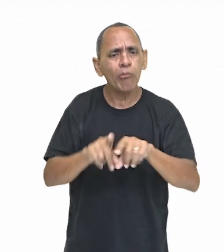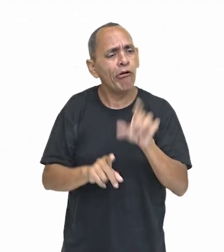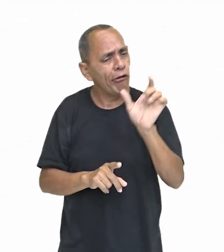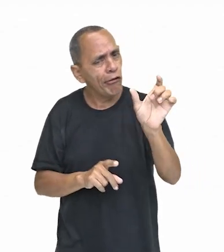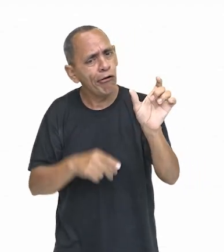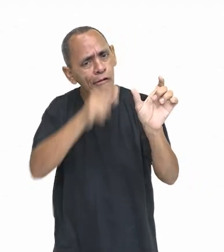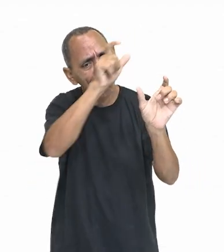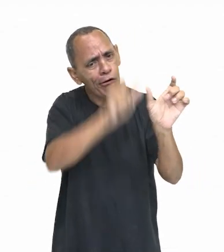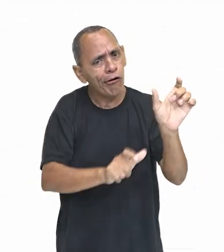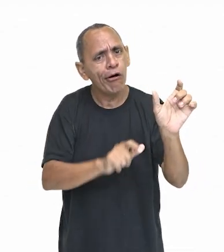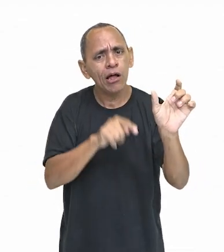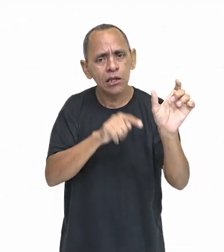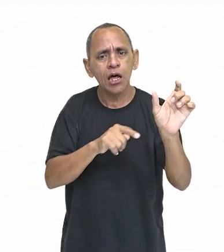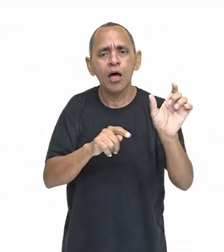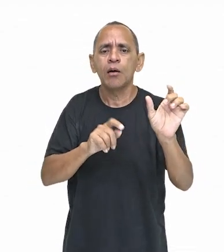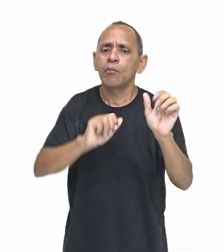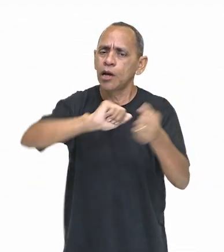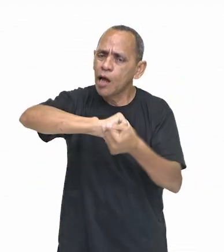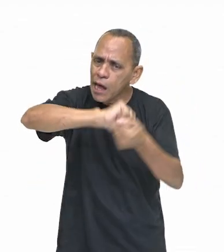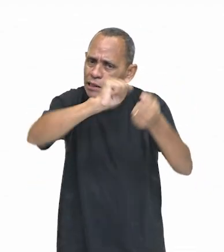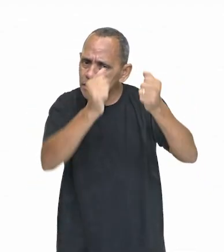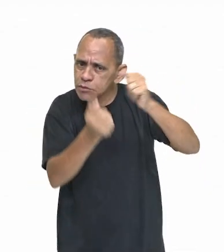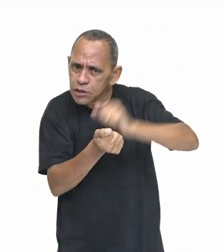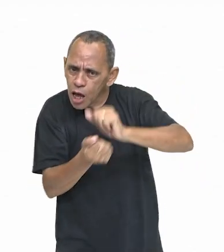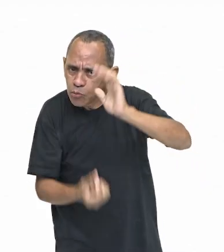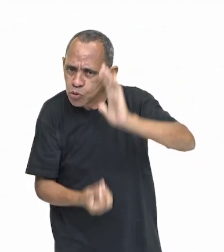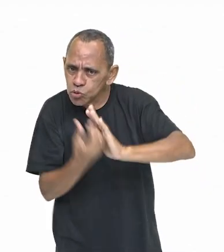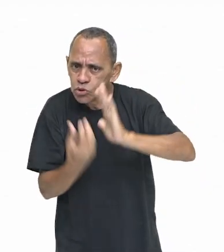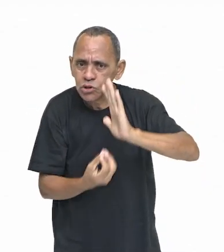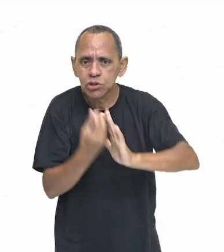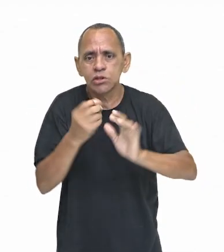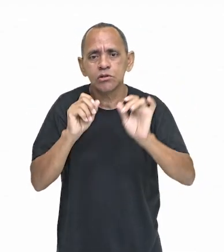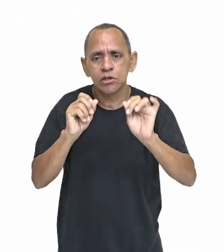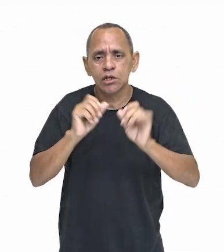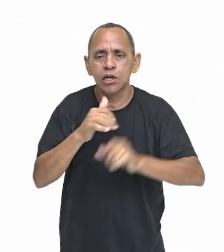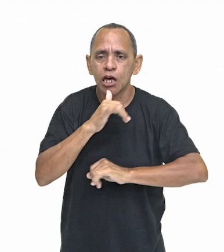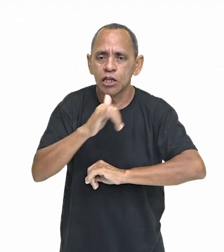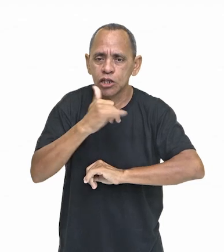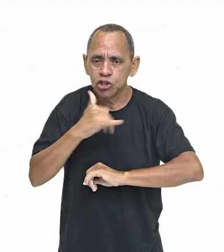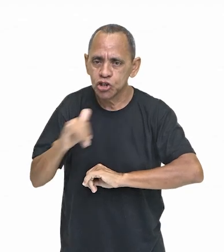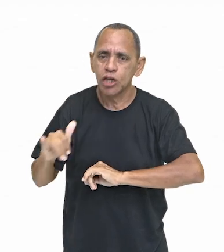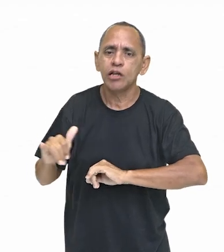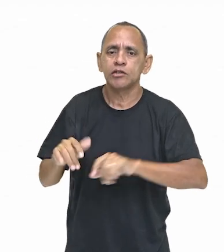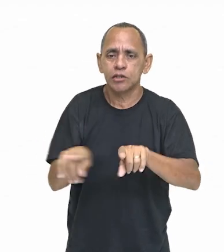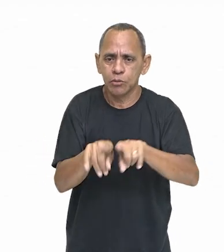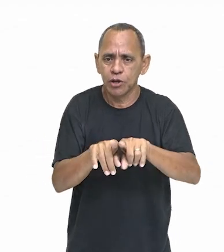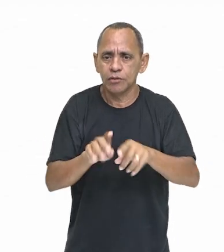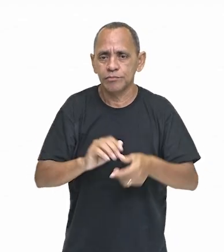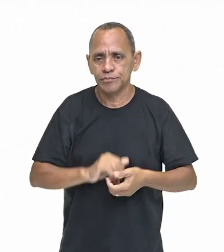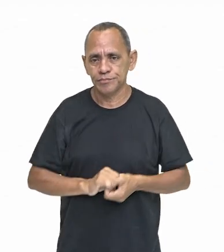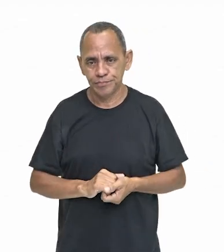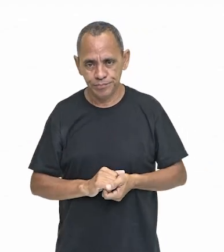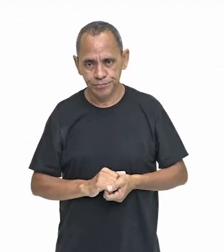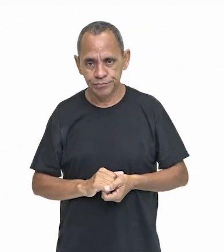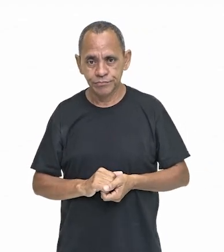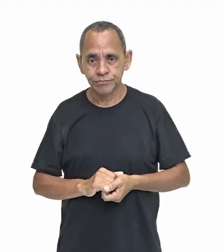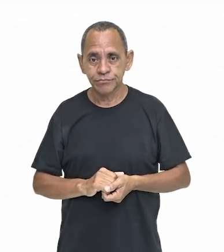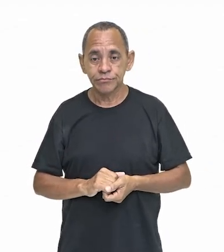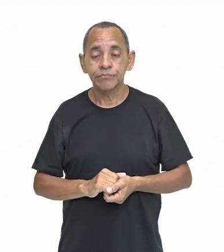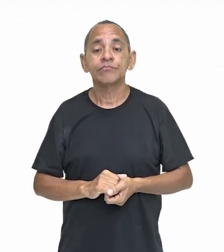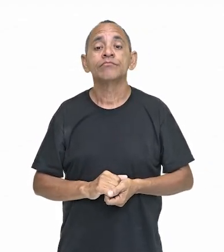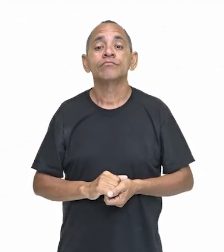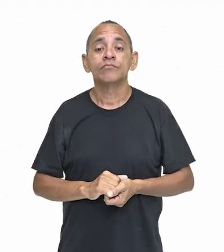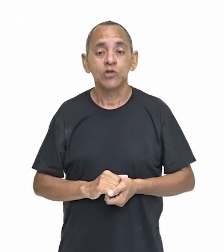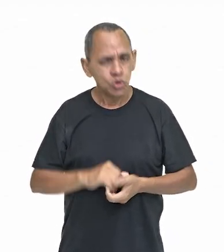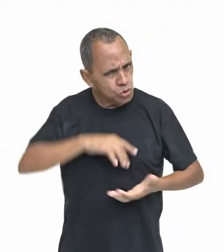hidroeletricidade para transformar, para produzir, vamos dizer assim, né, energia elétrica, né? E no mundo também